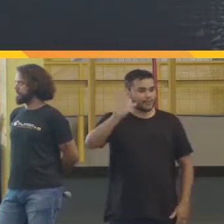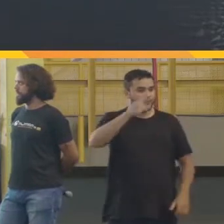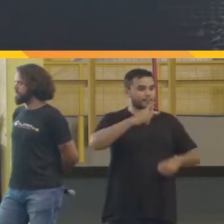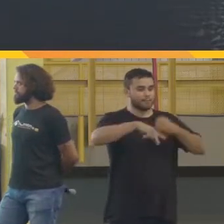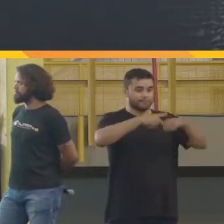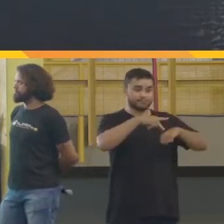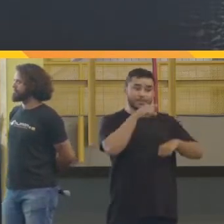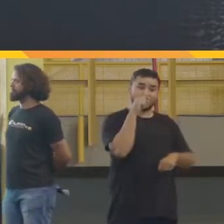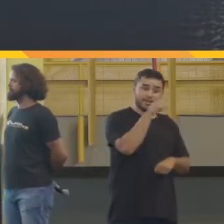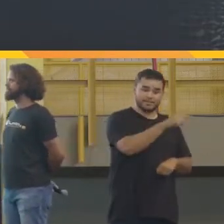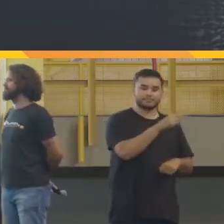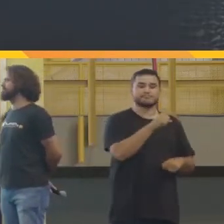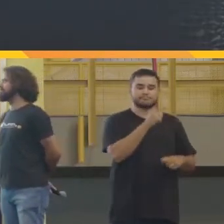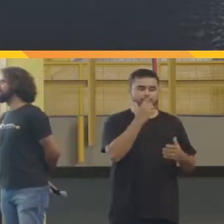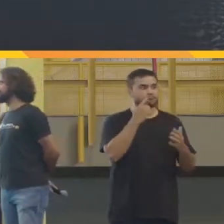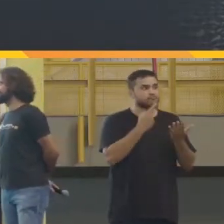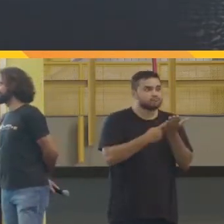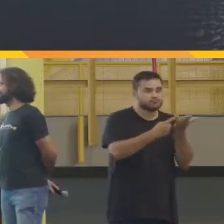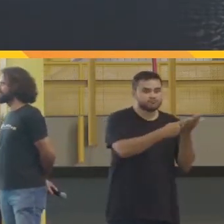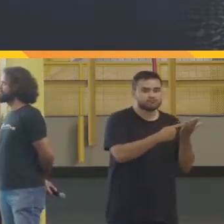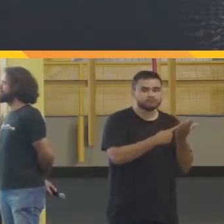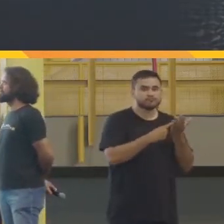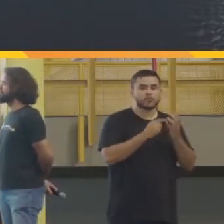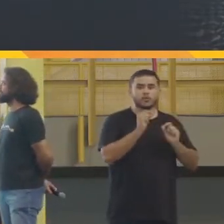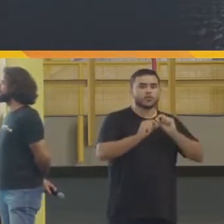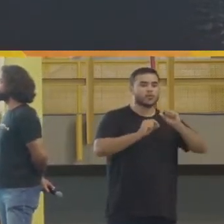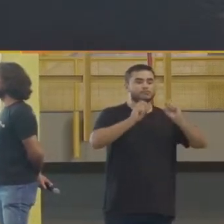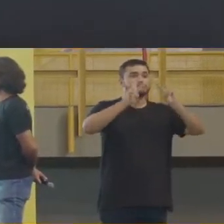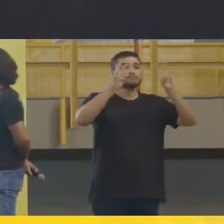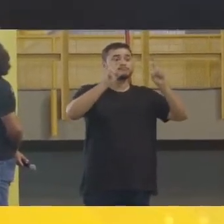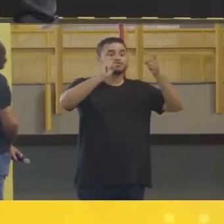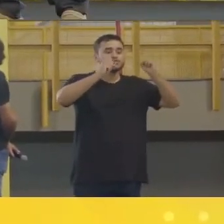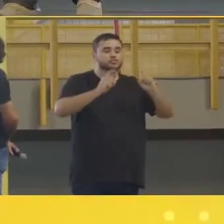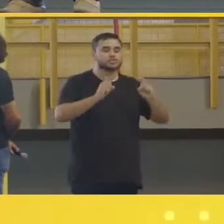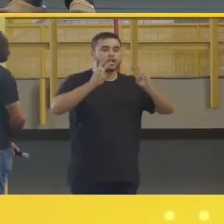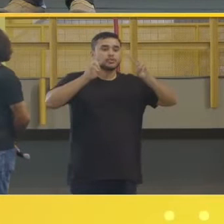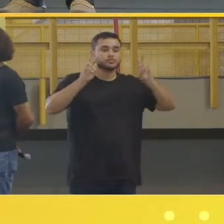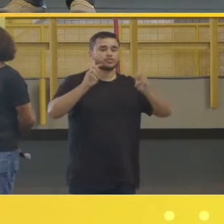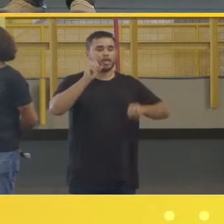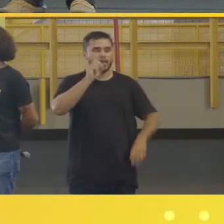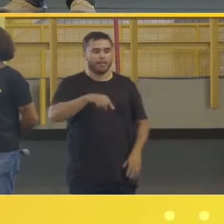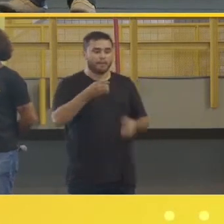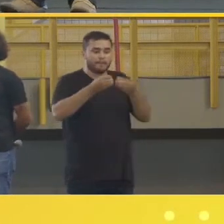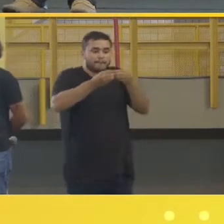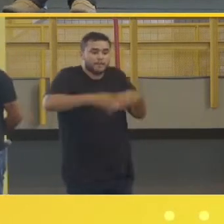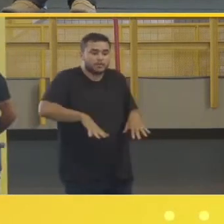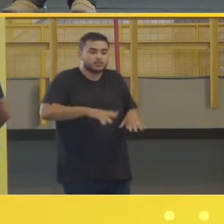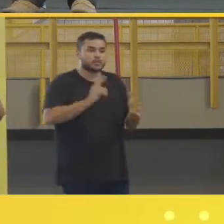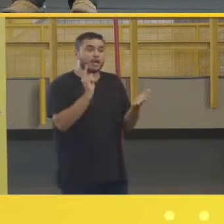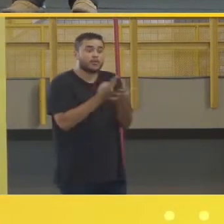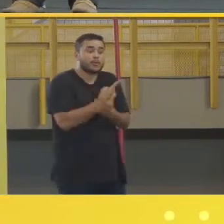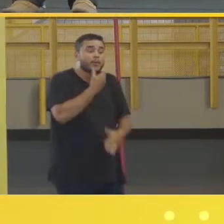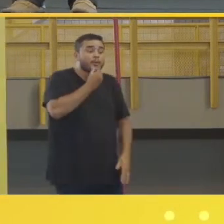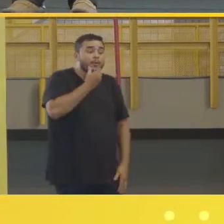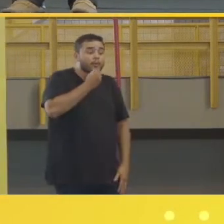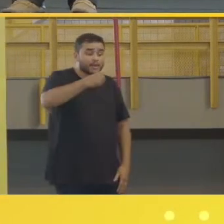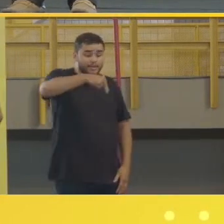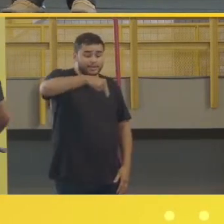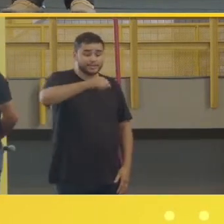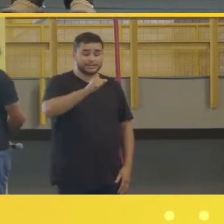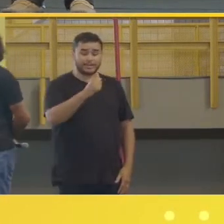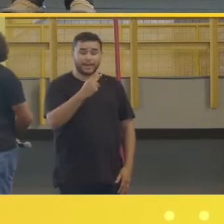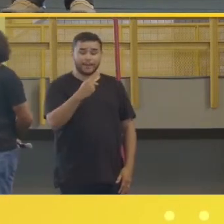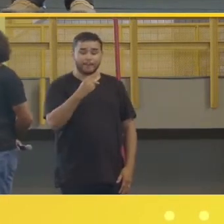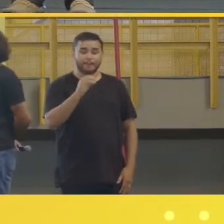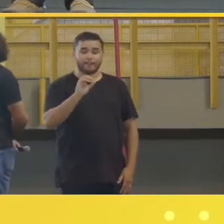Outra coisa, todas essas mudanças, criação de imprensa, jardim botânico, faculdade, etc,